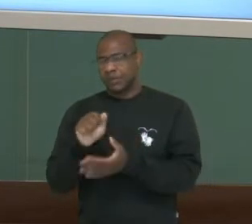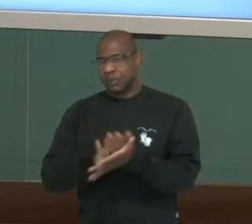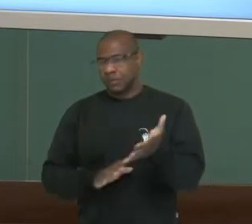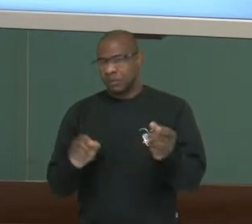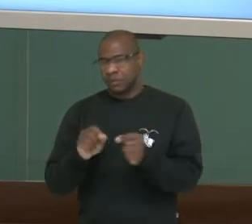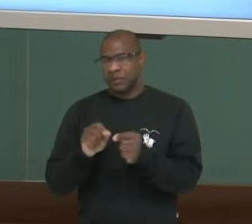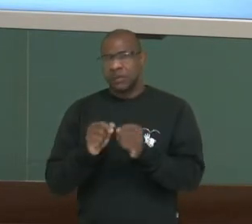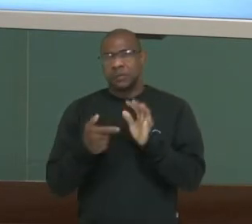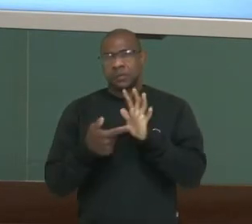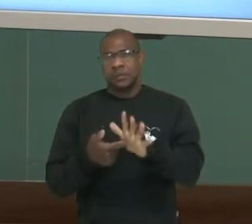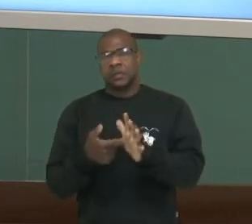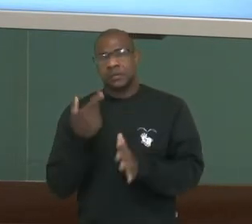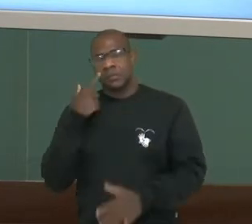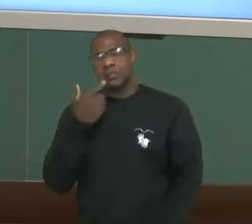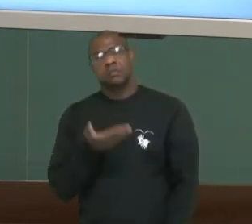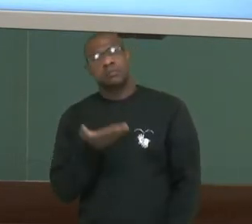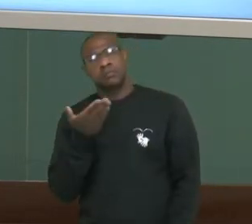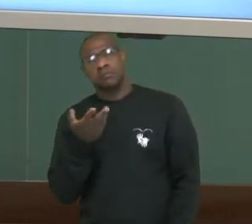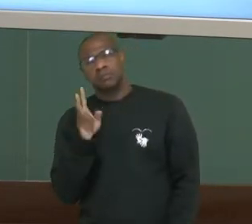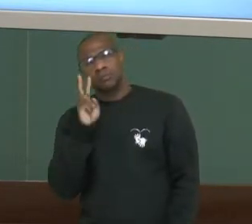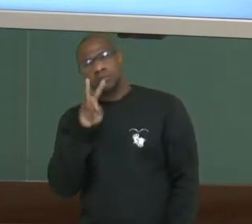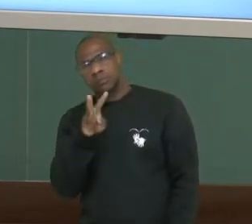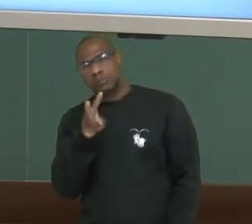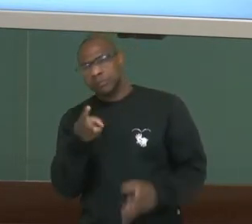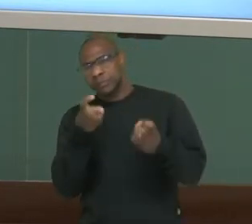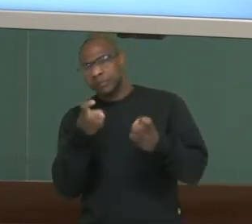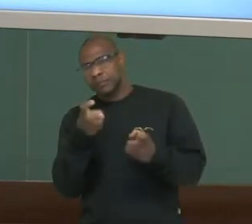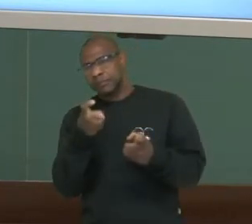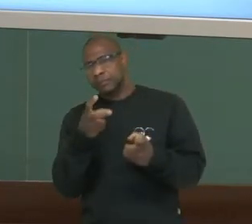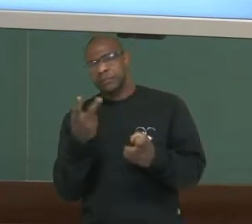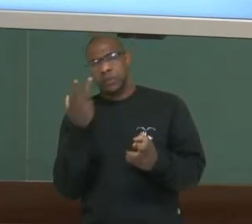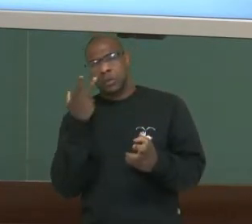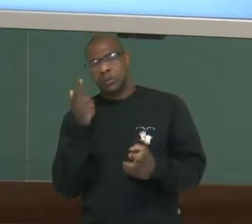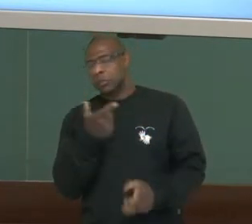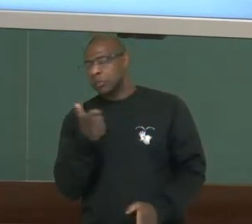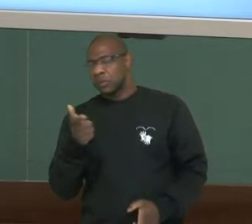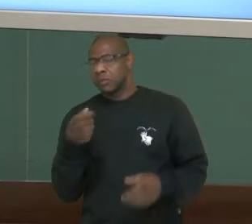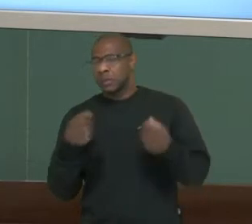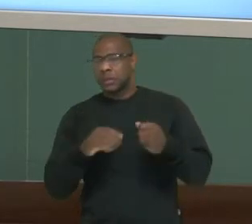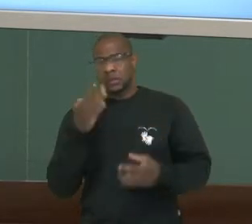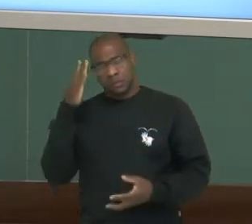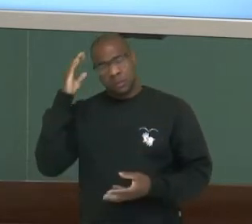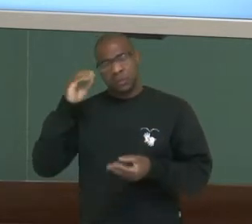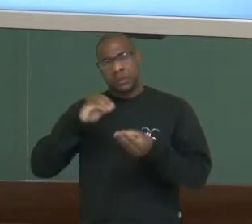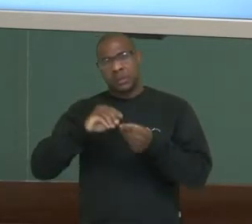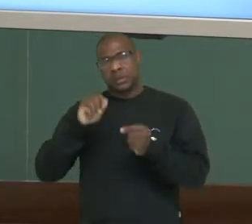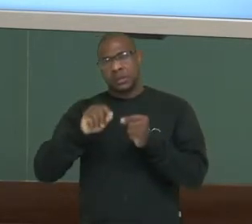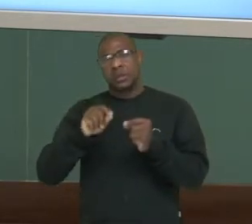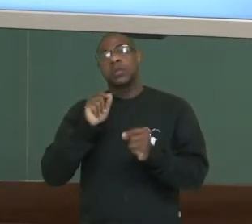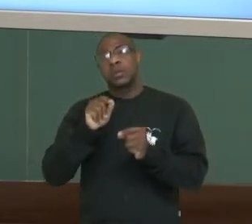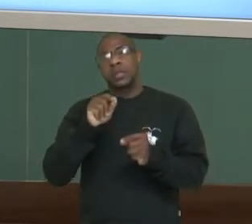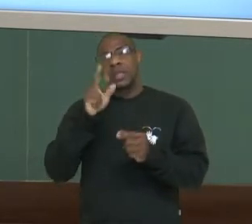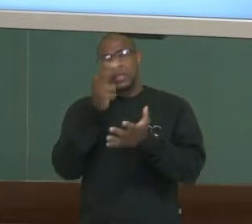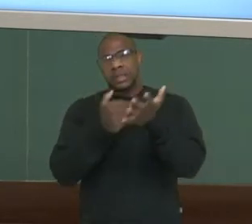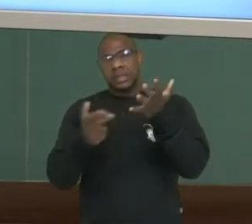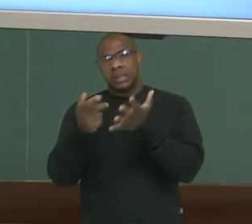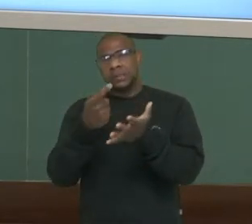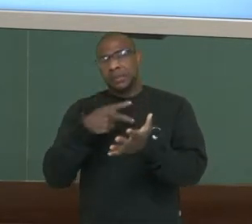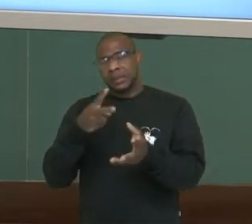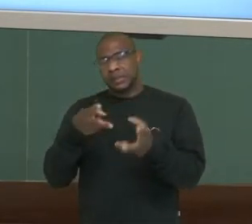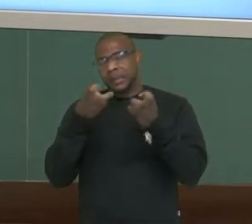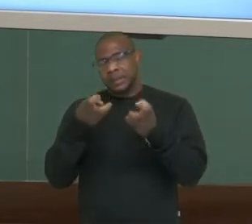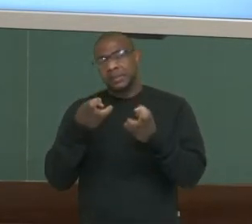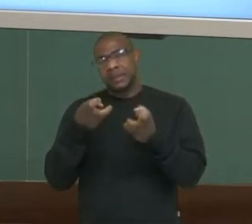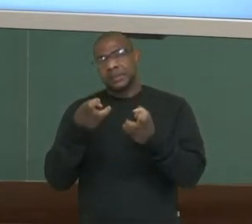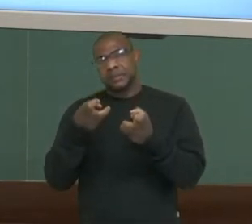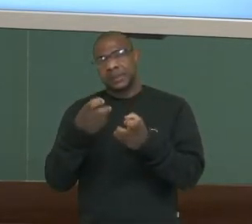e aparece um símbolo que não é muito comum. Por isso a gente diz que a gente precisa compreender esses símbolos para poder ter uma interpretação